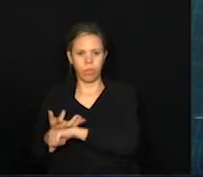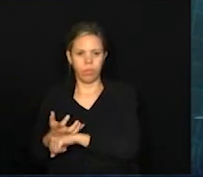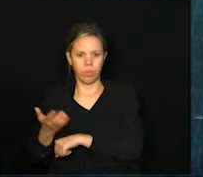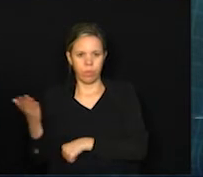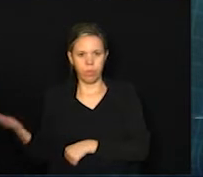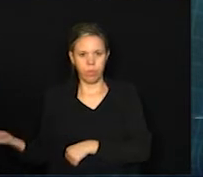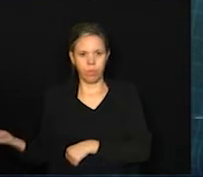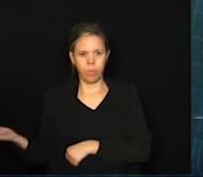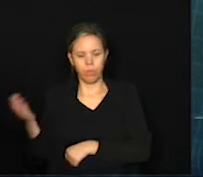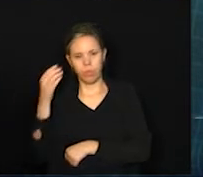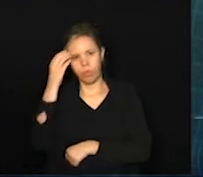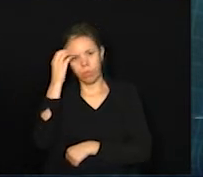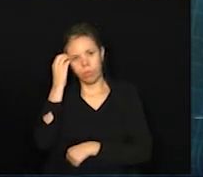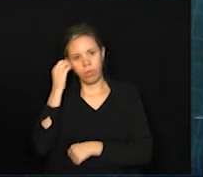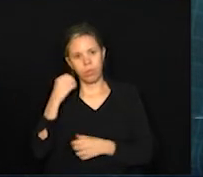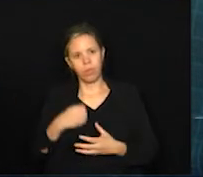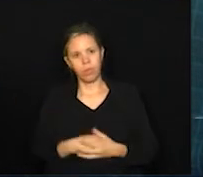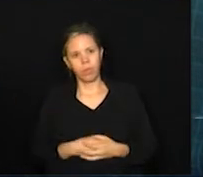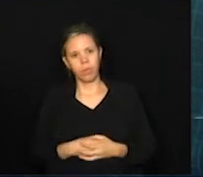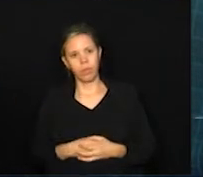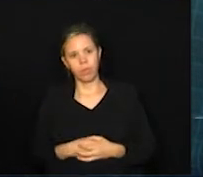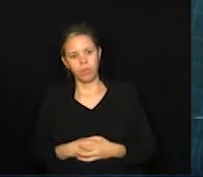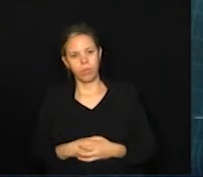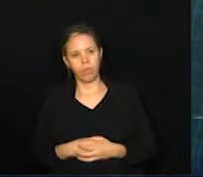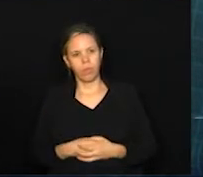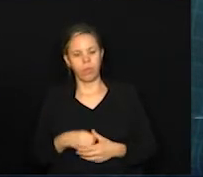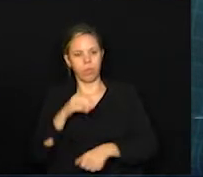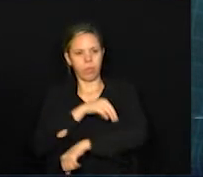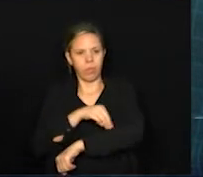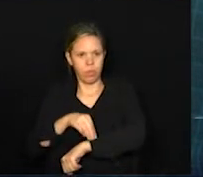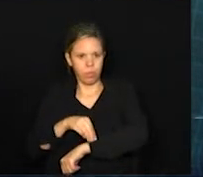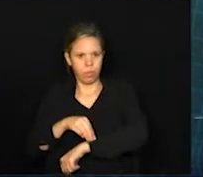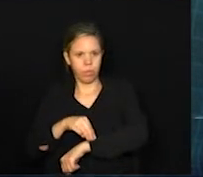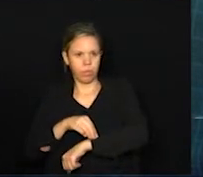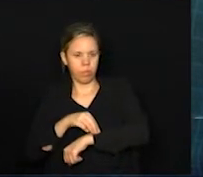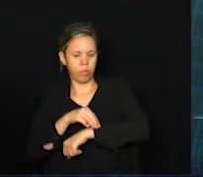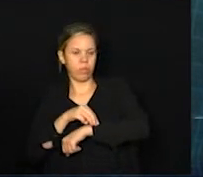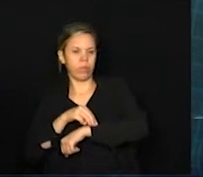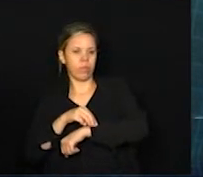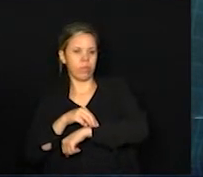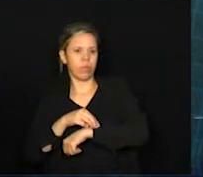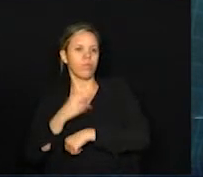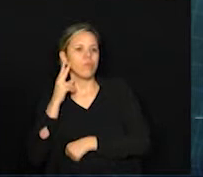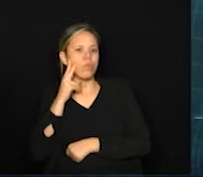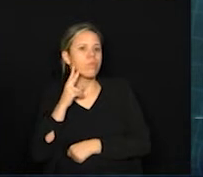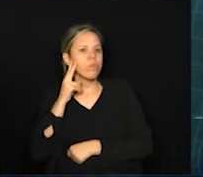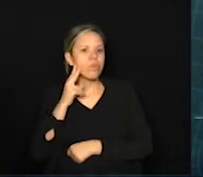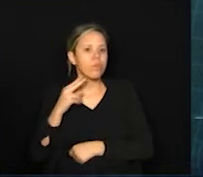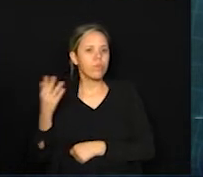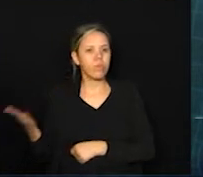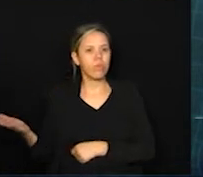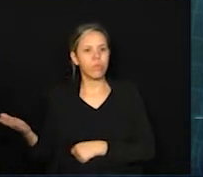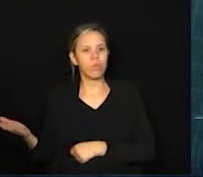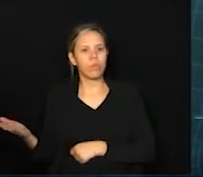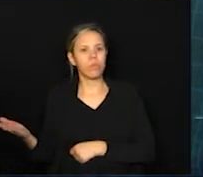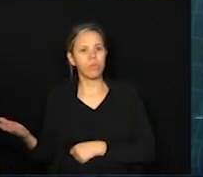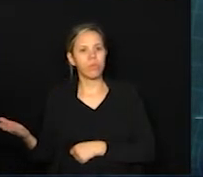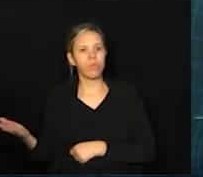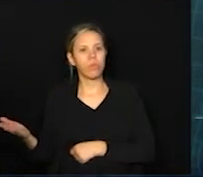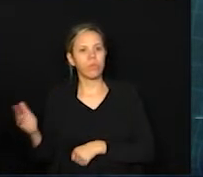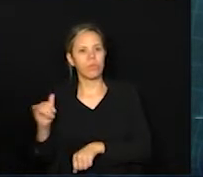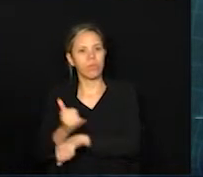Odessa, 154, depois nós temos Montemor com 129, Vinhedo,